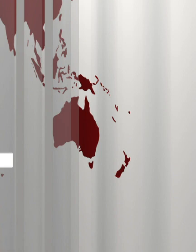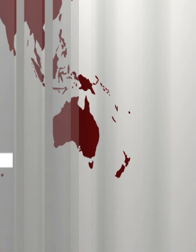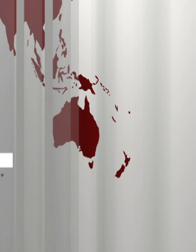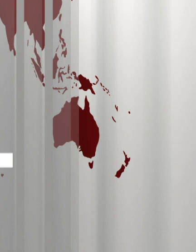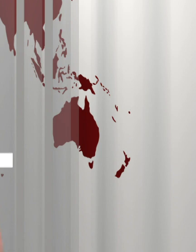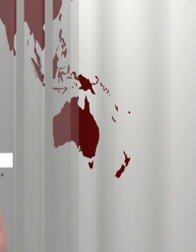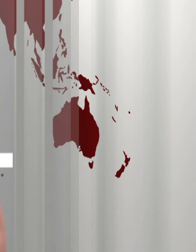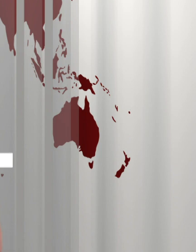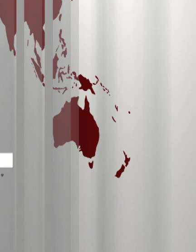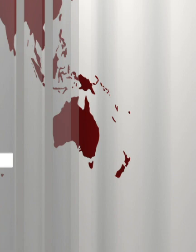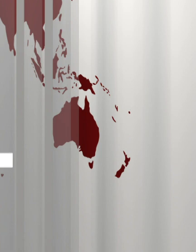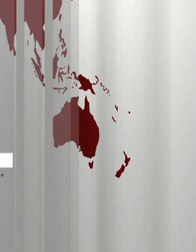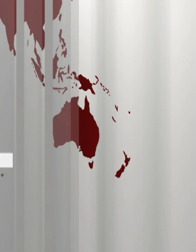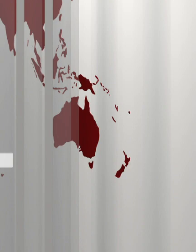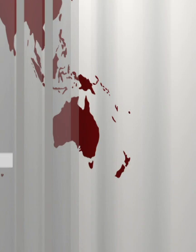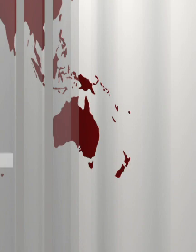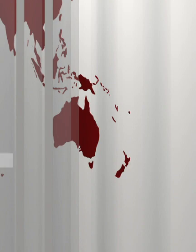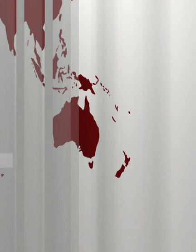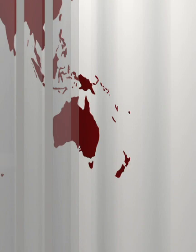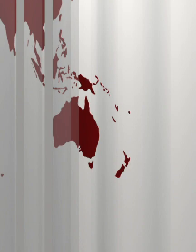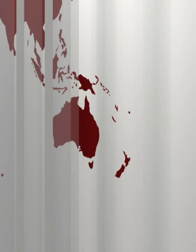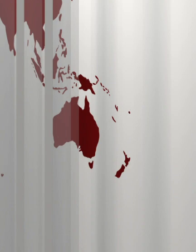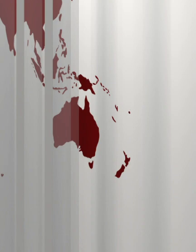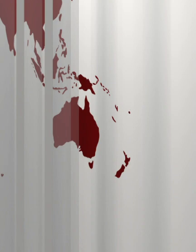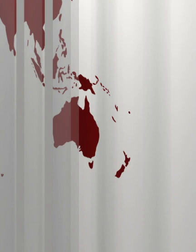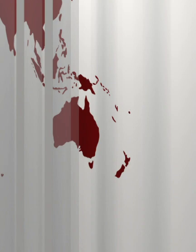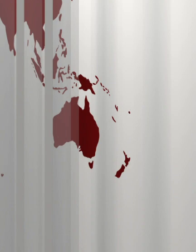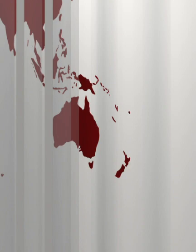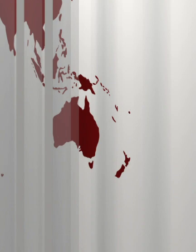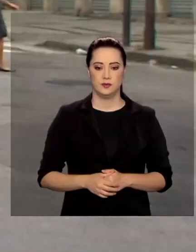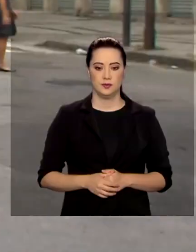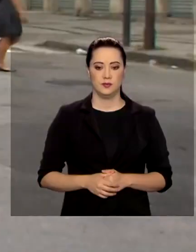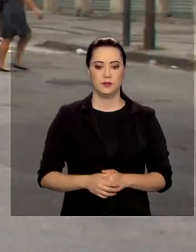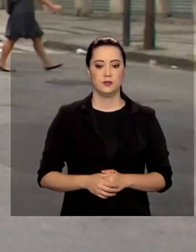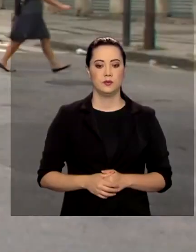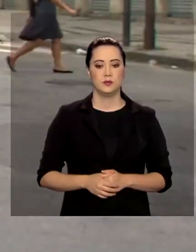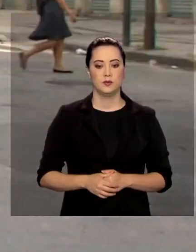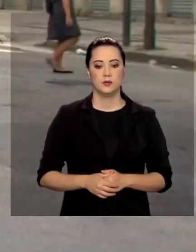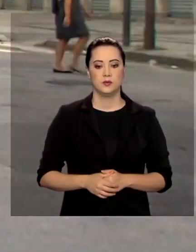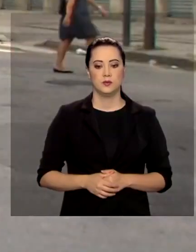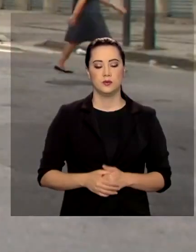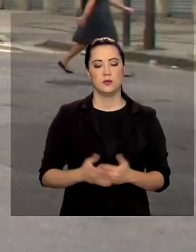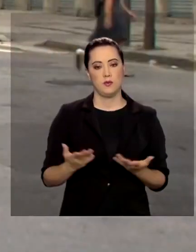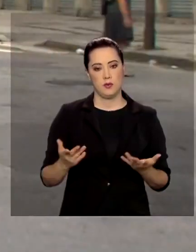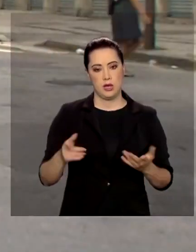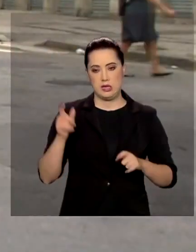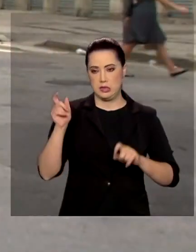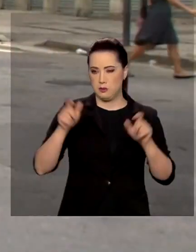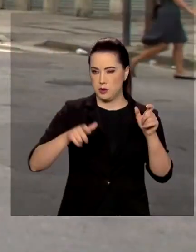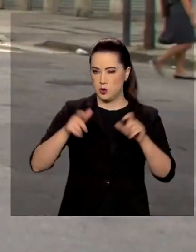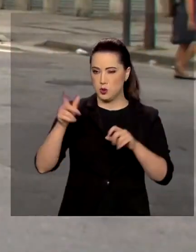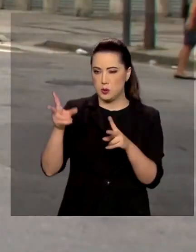serão notificadas pelo governo. Confira a informação da TV Brasil. Essas pessoas foram